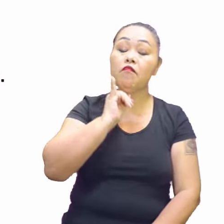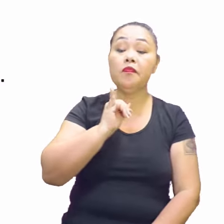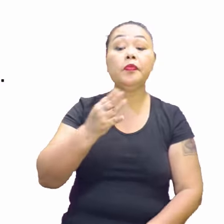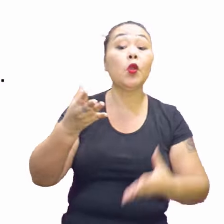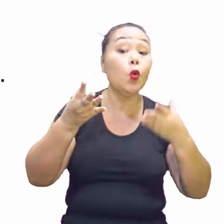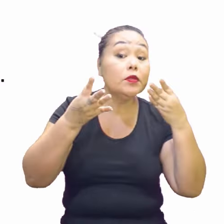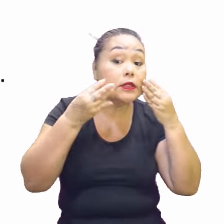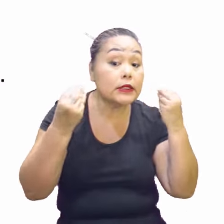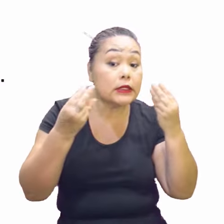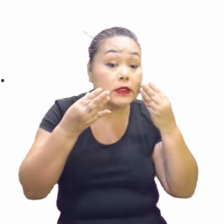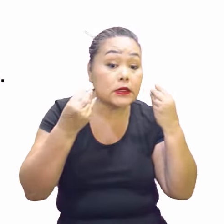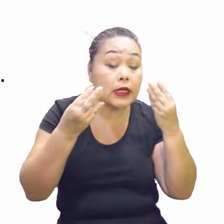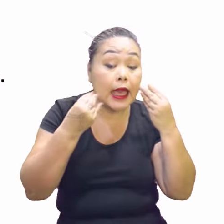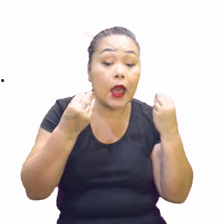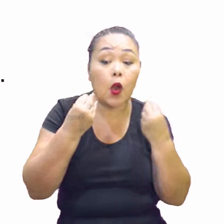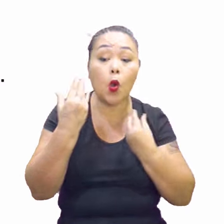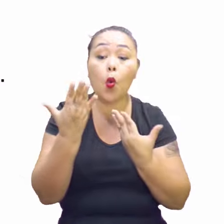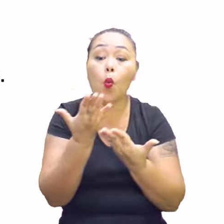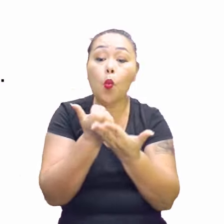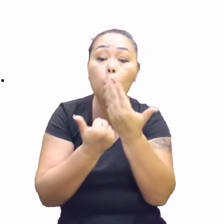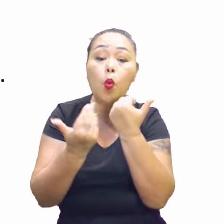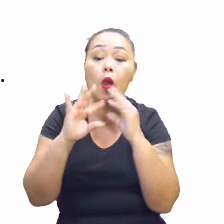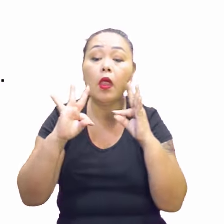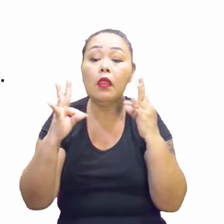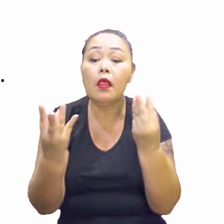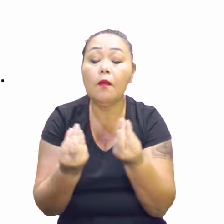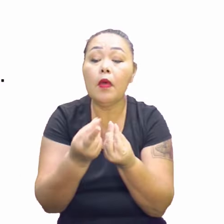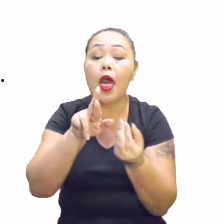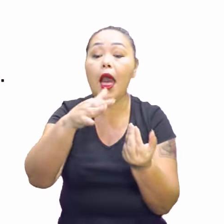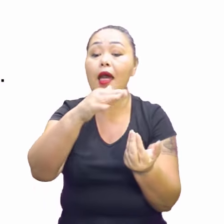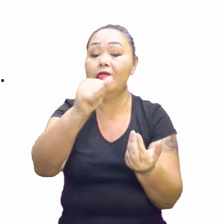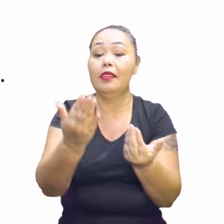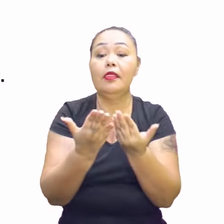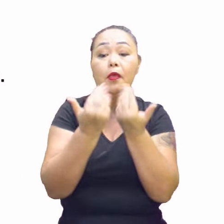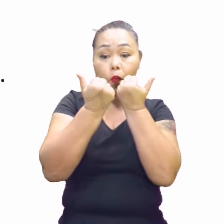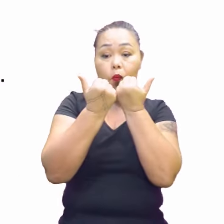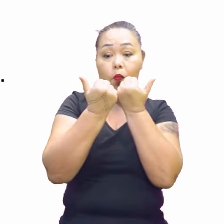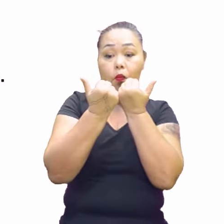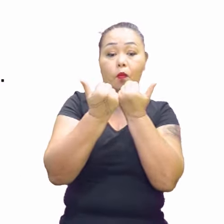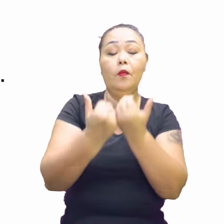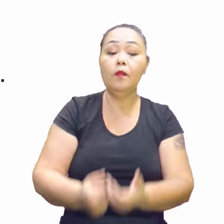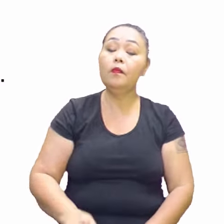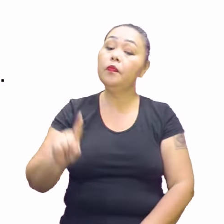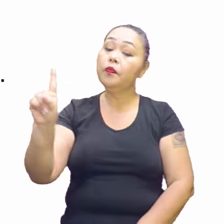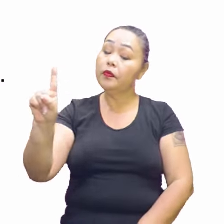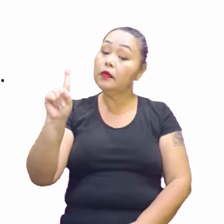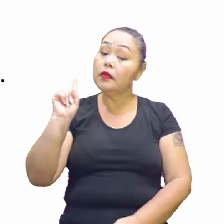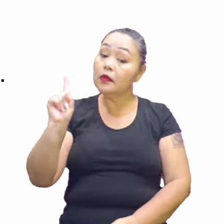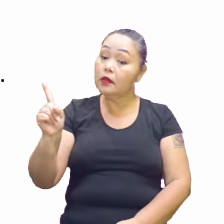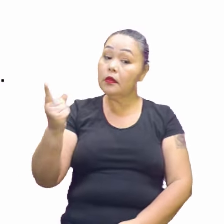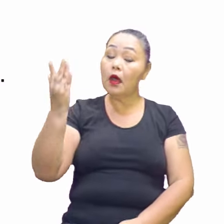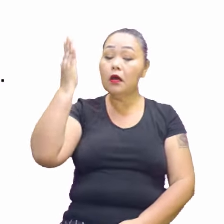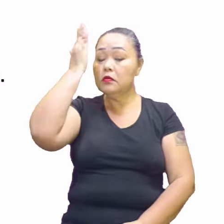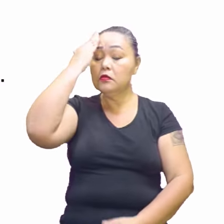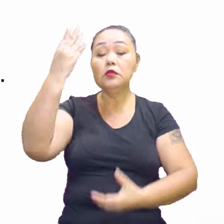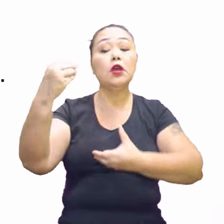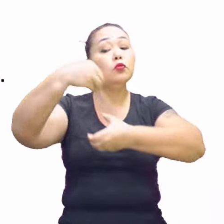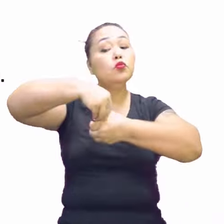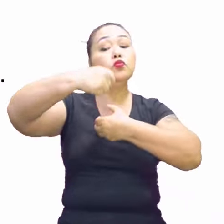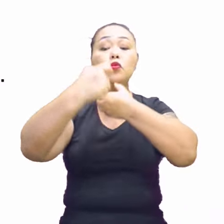Os gatos comeram toda a ração. Então, você já sabe o núcleo